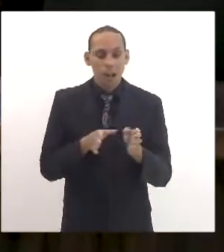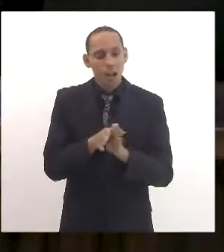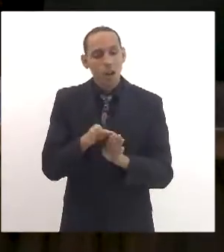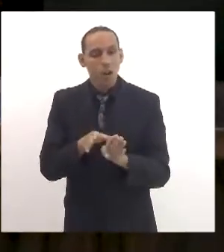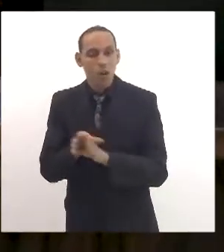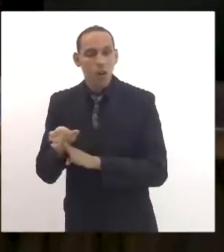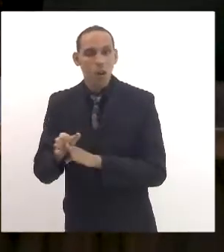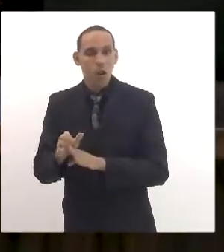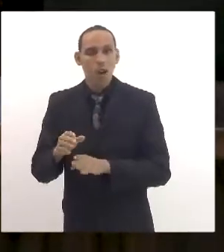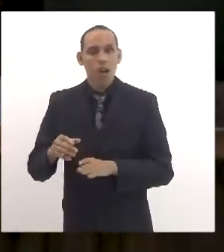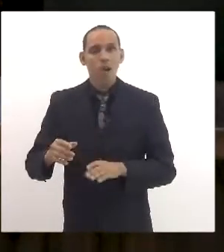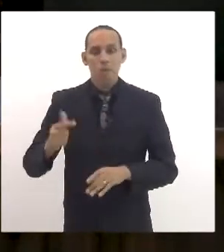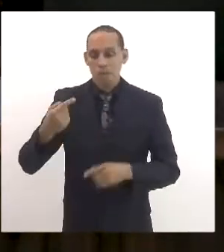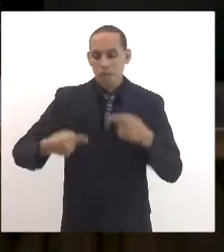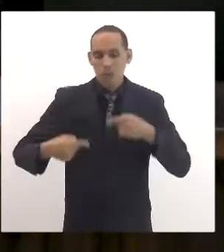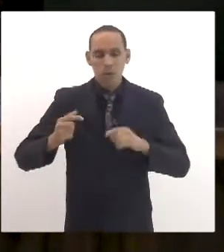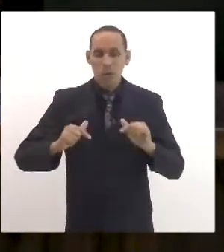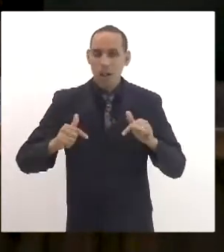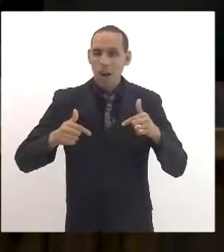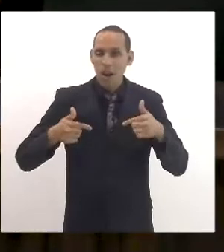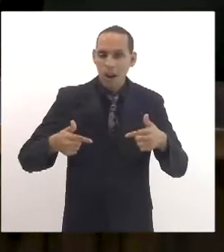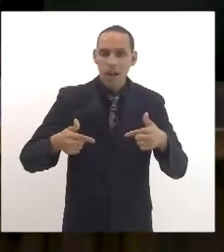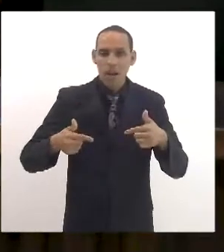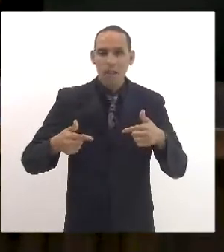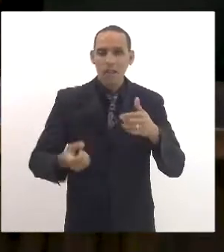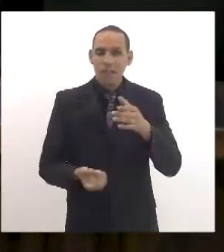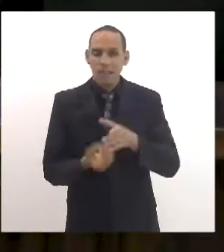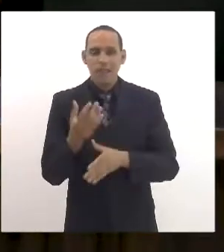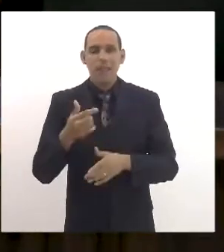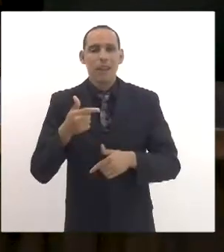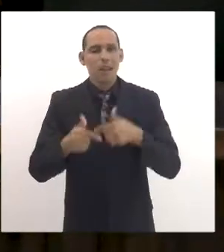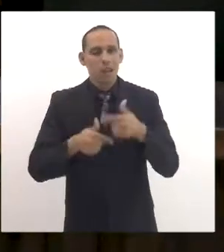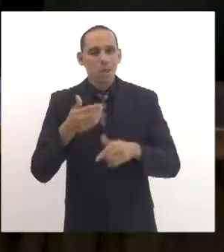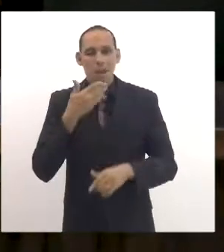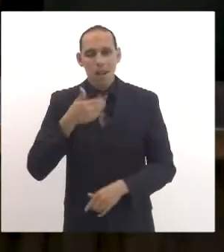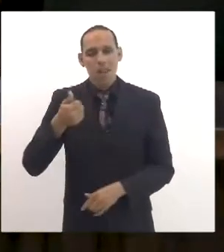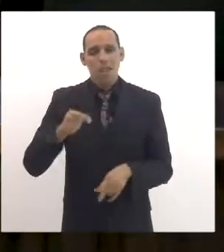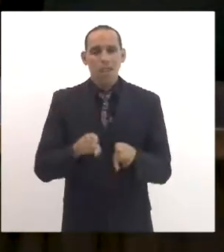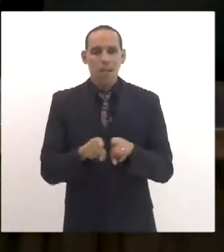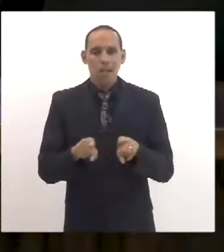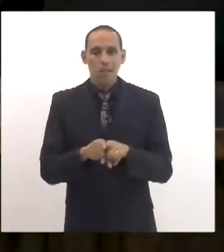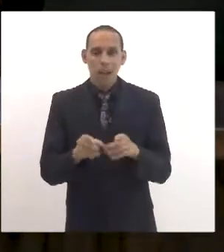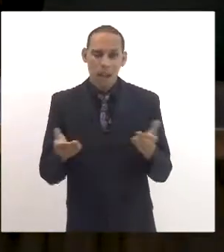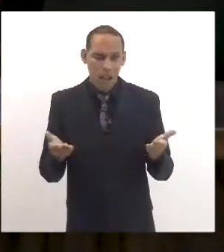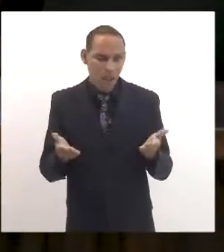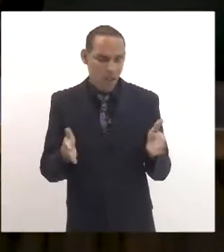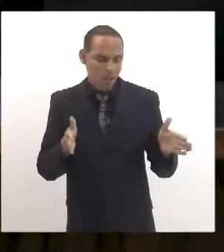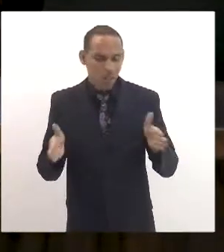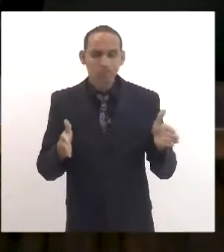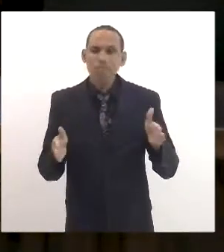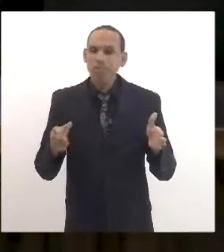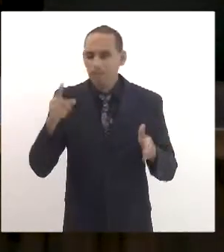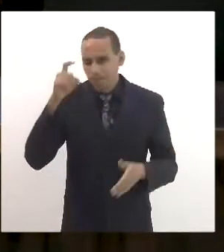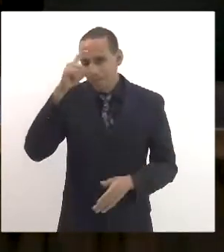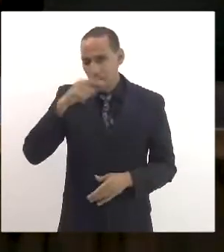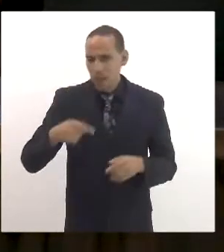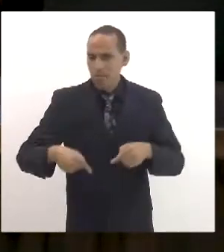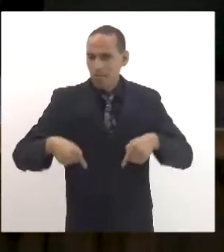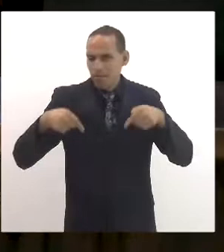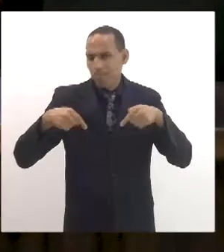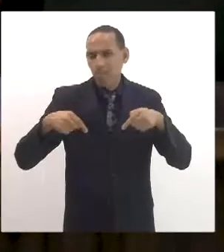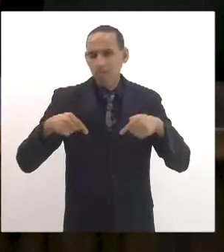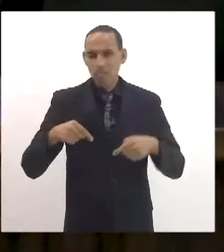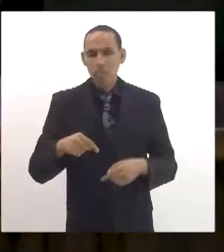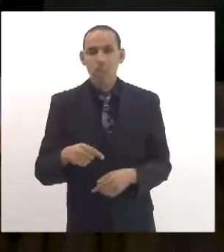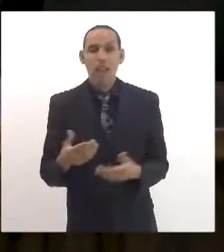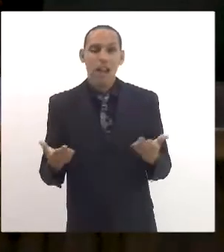política para a criação de melhores empregos. Estamos vivendo um momento desafiador, em que claramente formamos